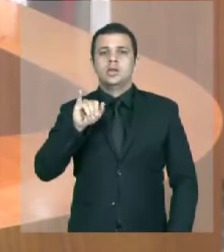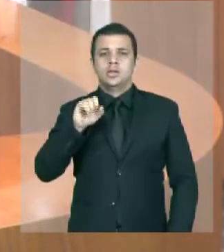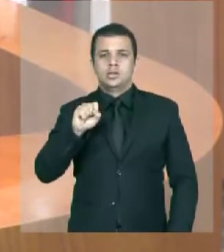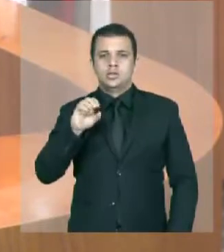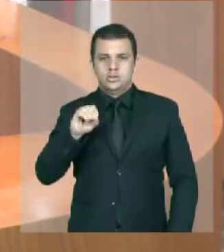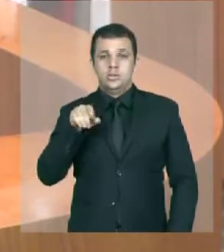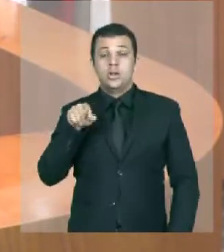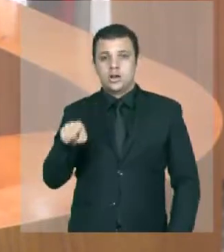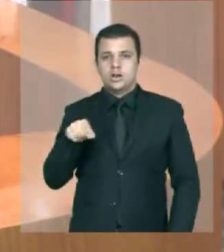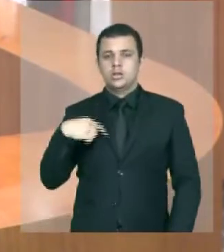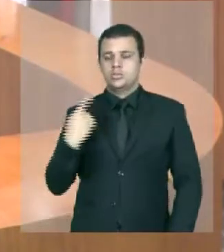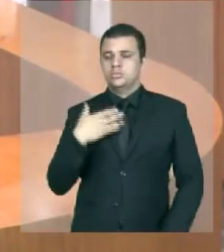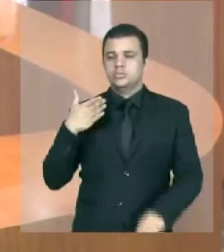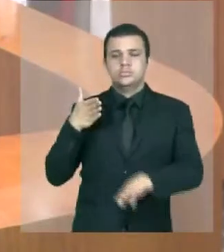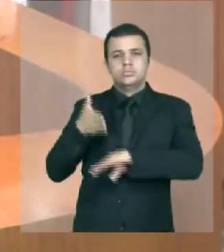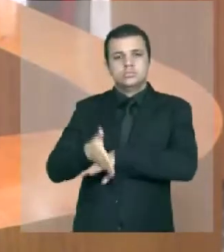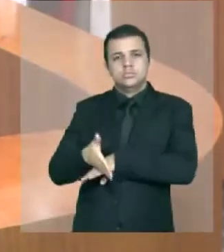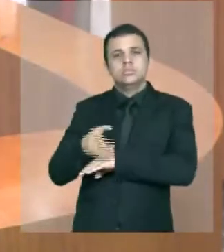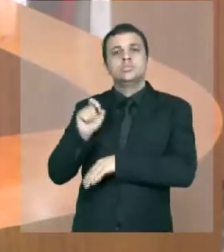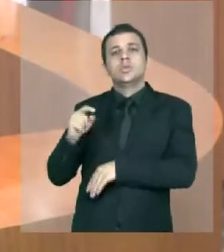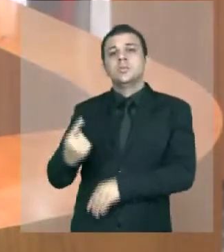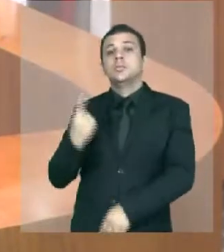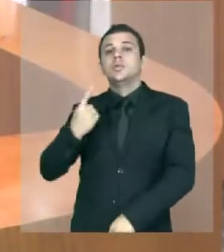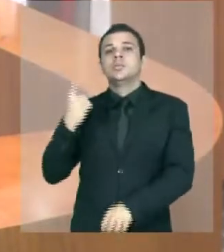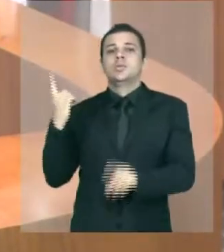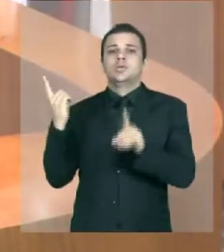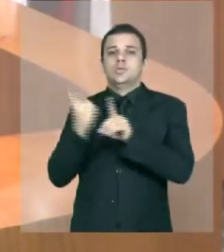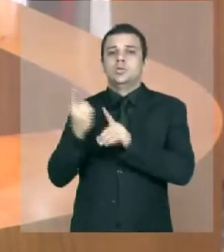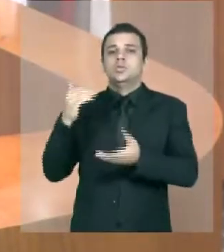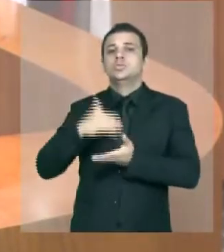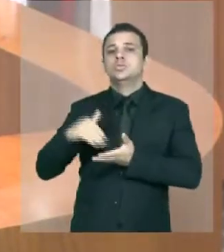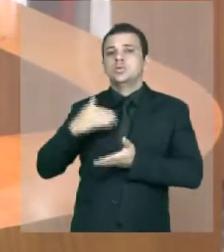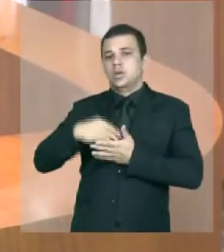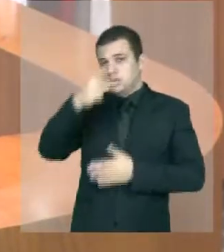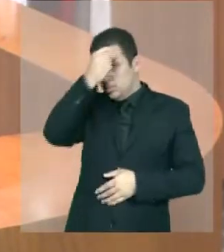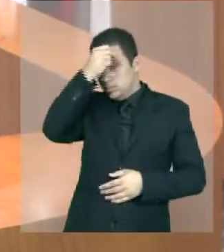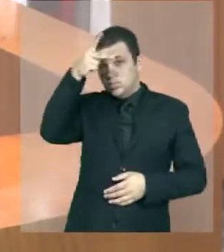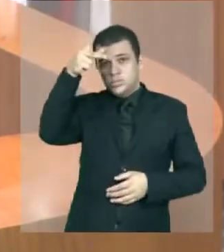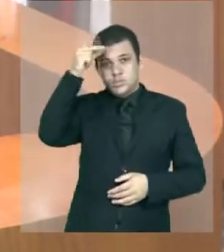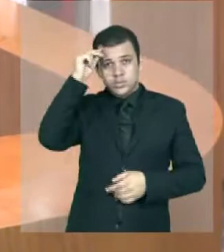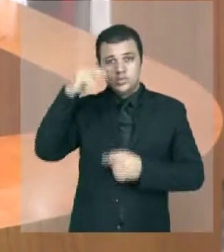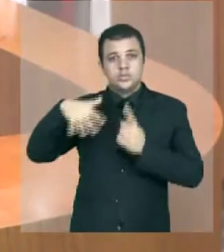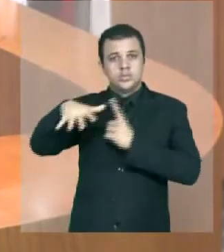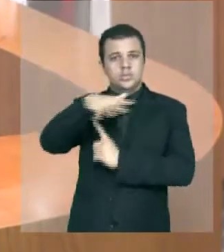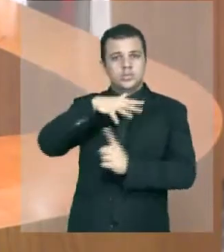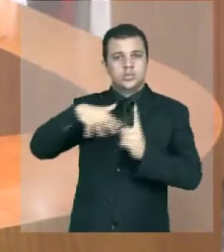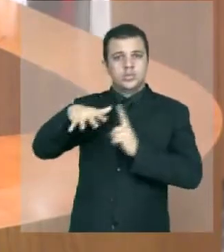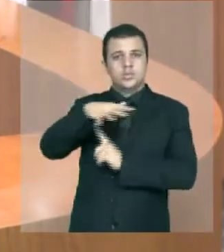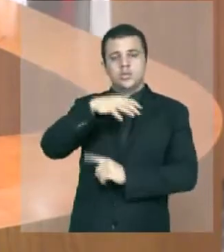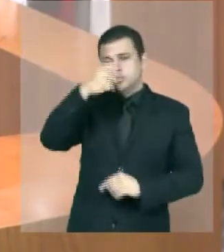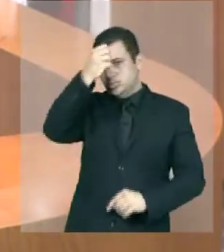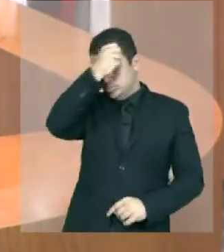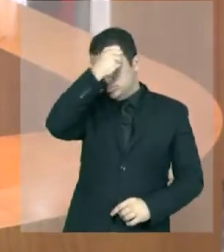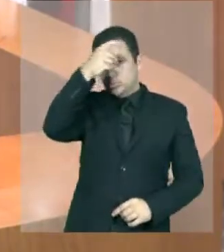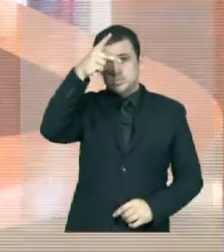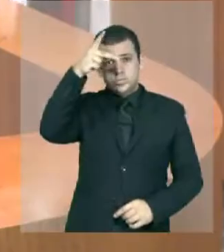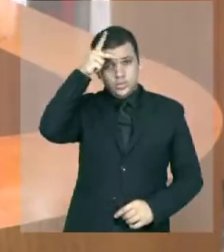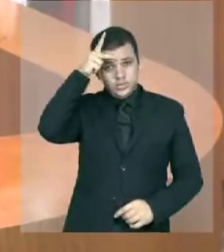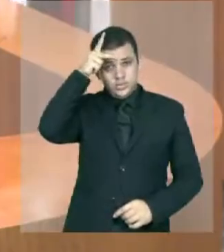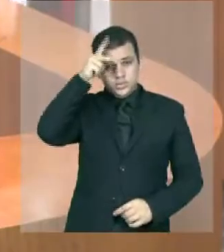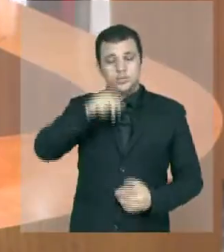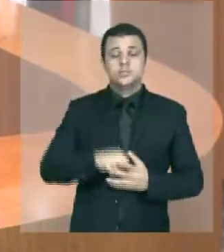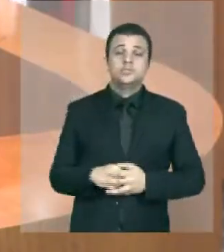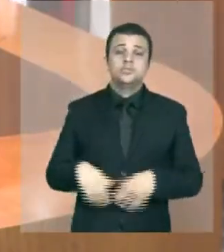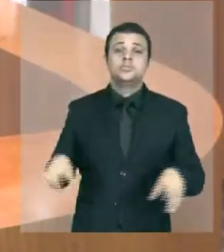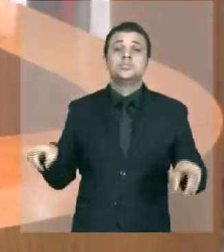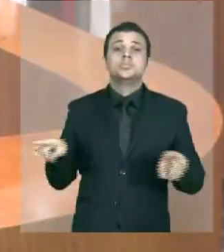primeiro encontro envolvendo secretários municipais de meio ambiente, prefeitos municipais, e aqui quero fazer um